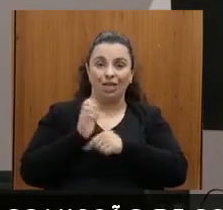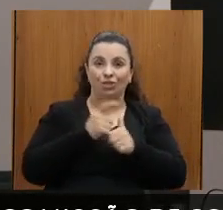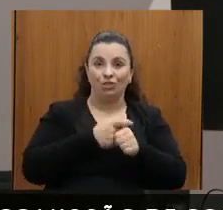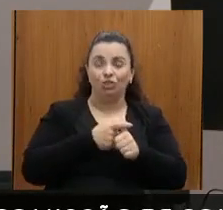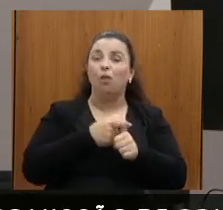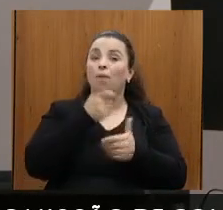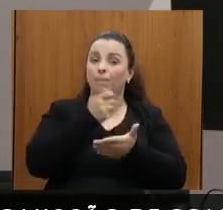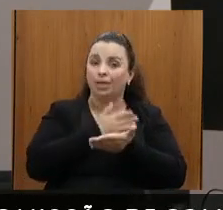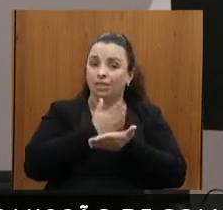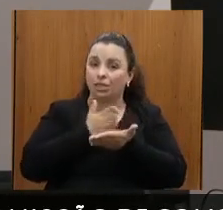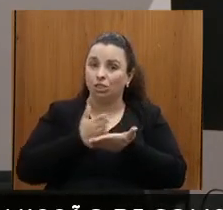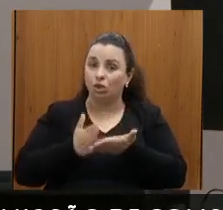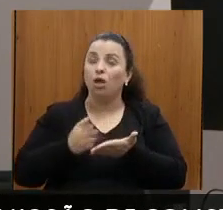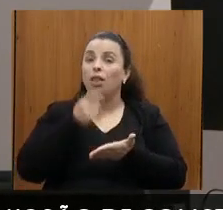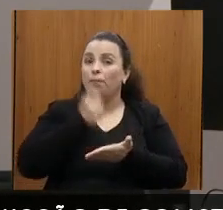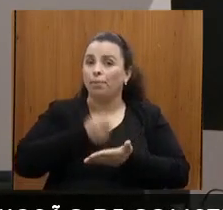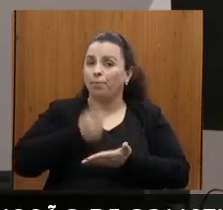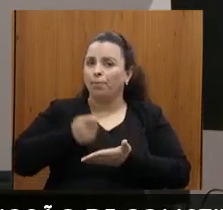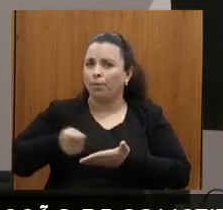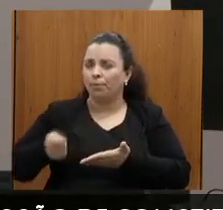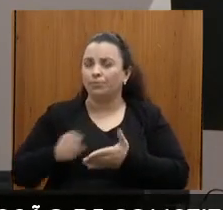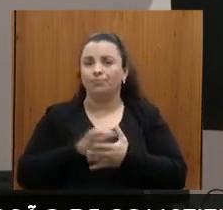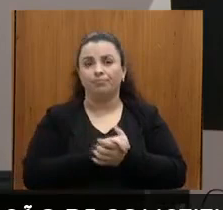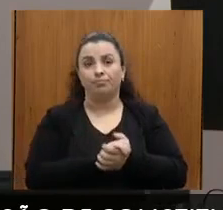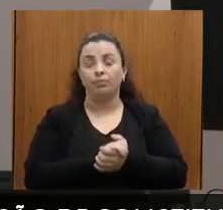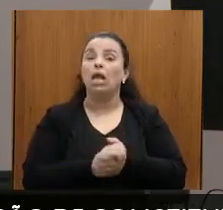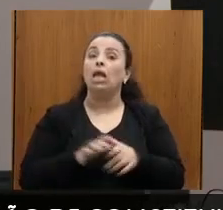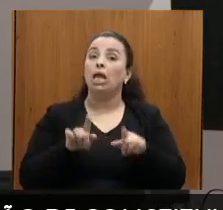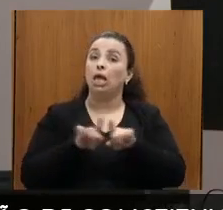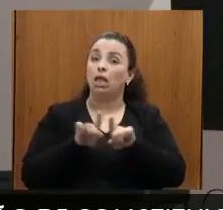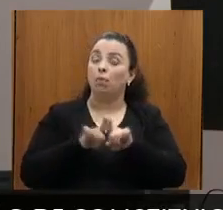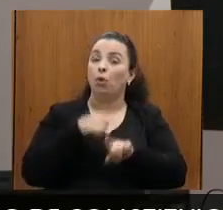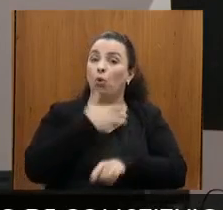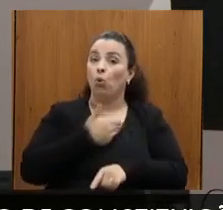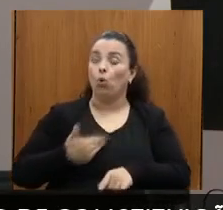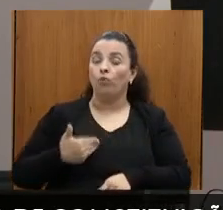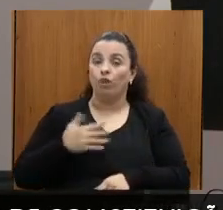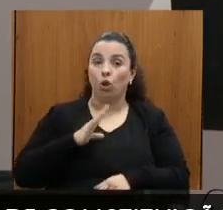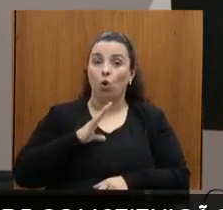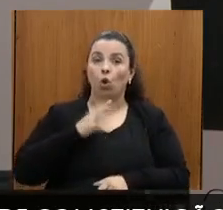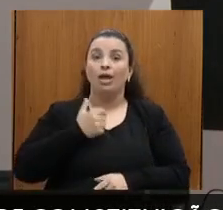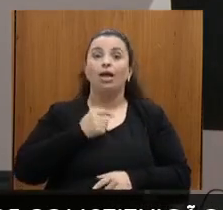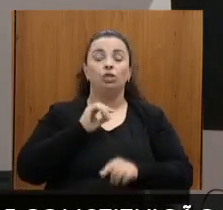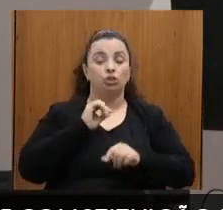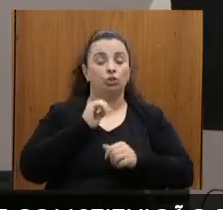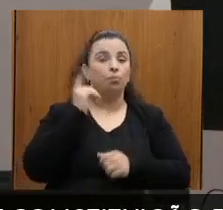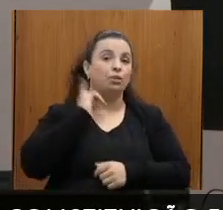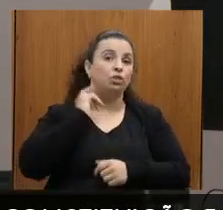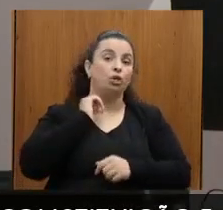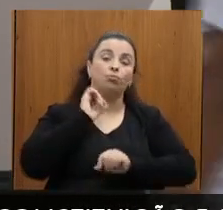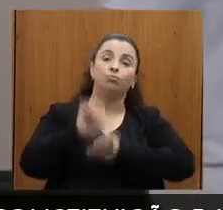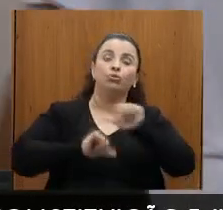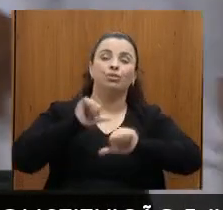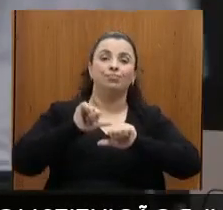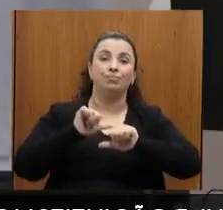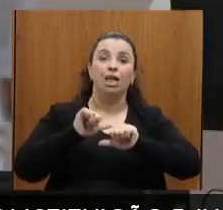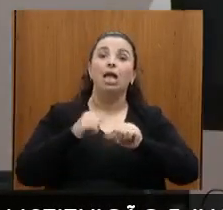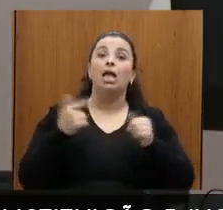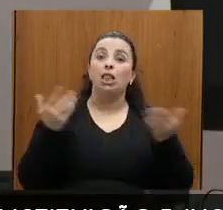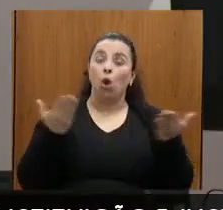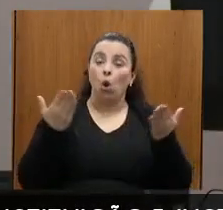implementação e a coragem do governo de transformar Minas Gerais. Então, hoje Minas Gerais está no outro patamar.